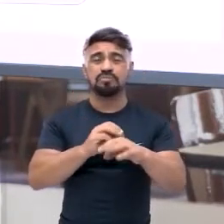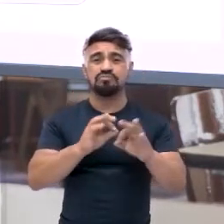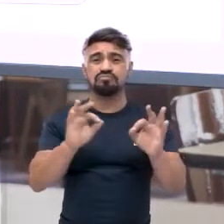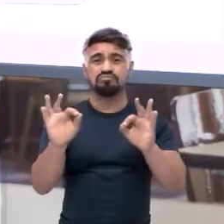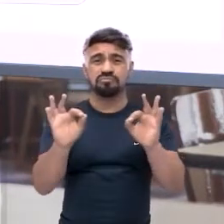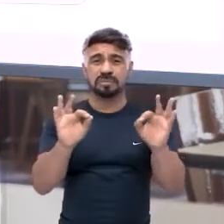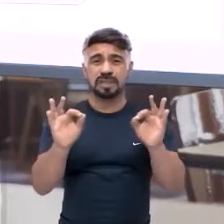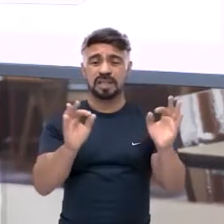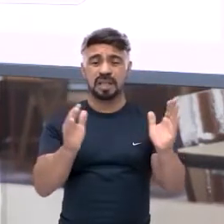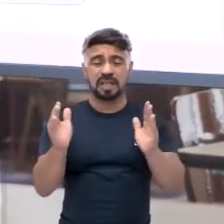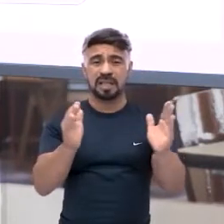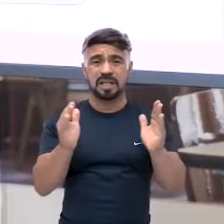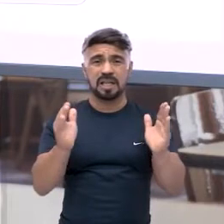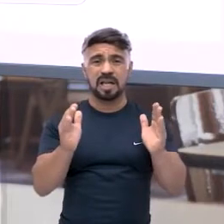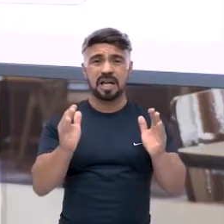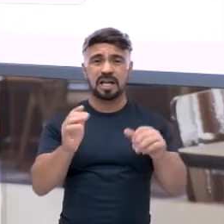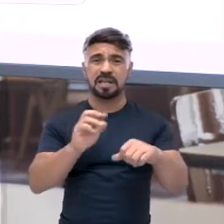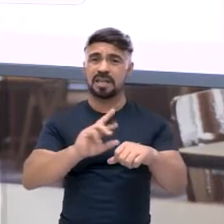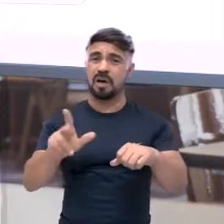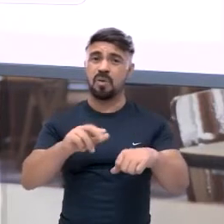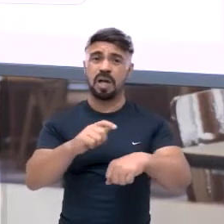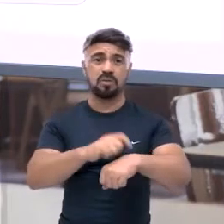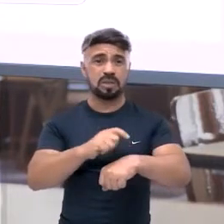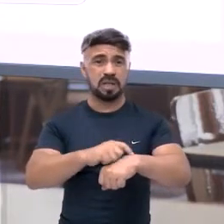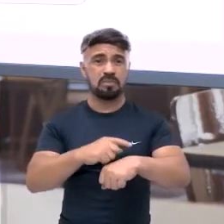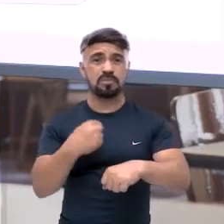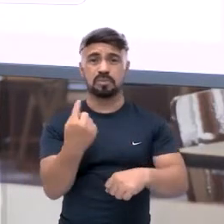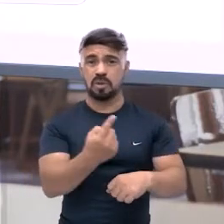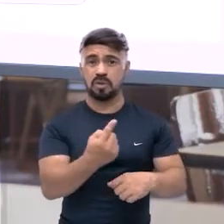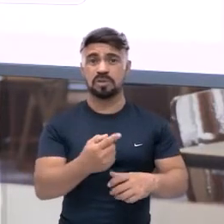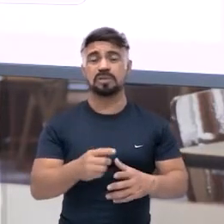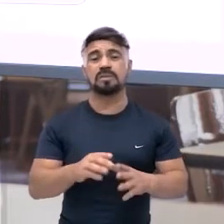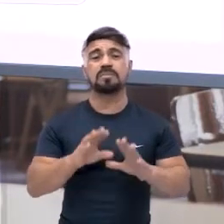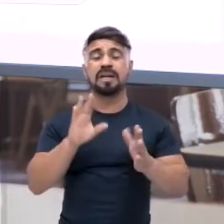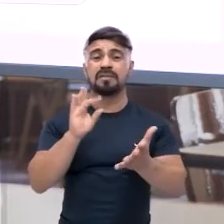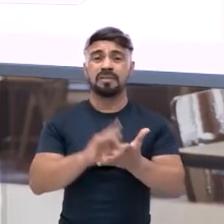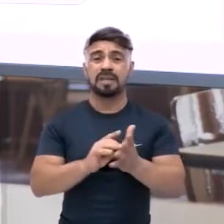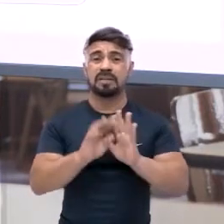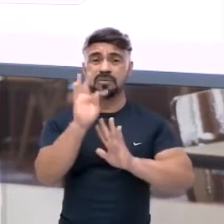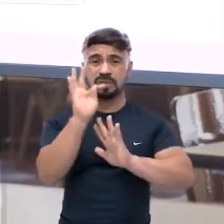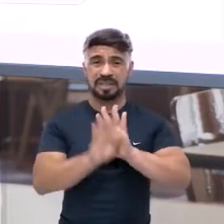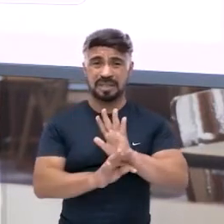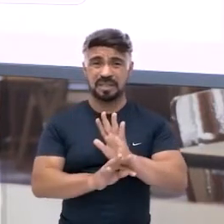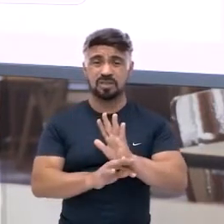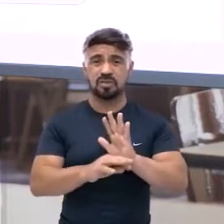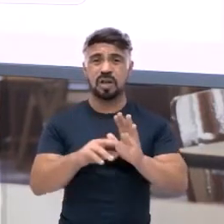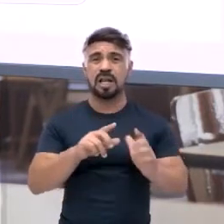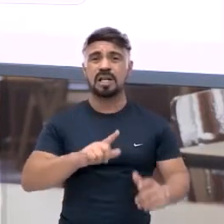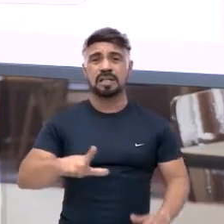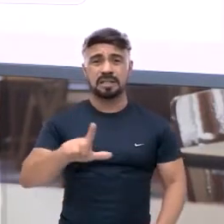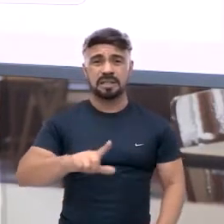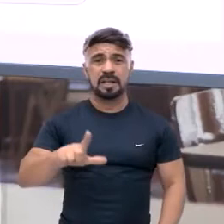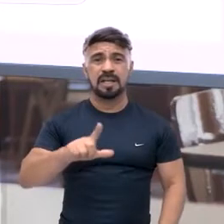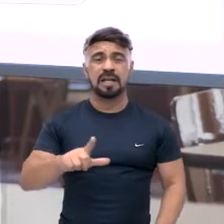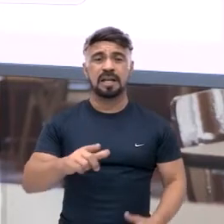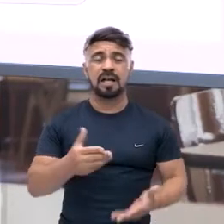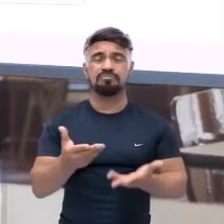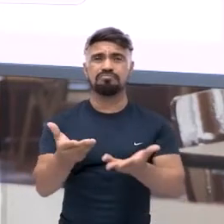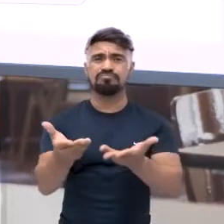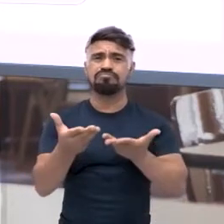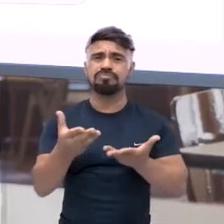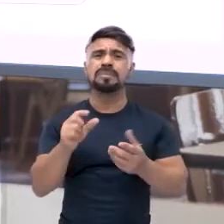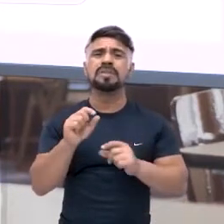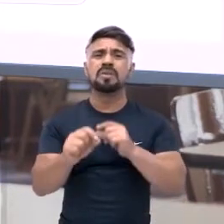peça não necessariamente é o nosso tempo, porque na verdade os textos literários, eles